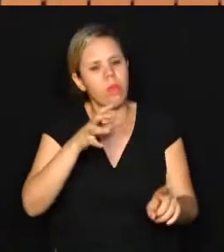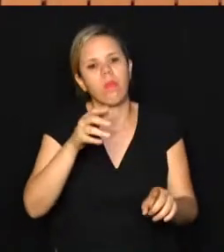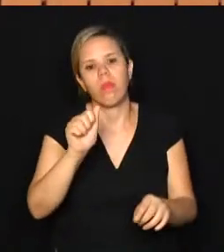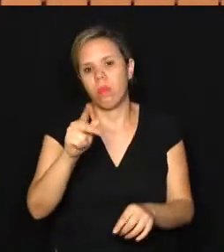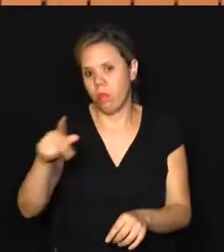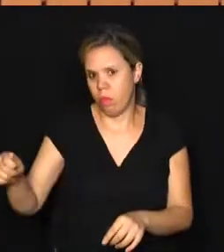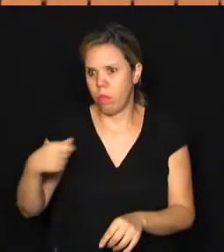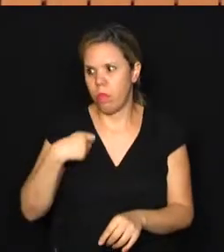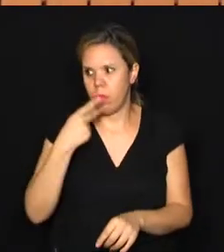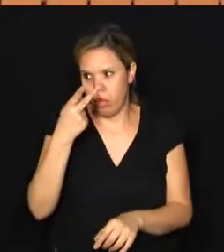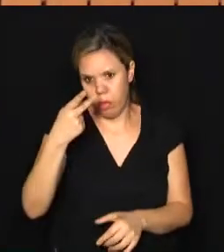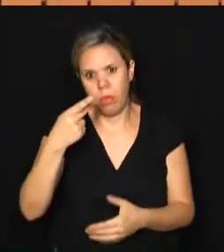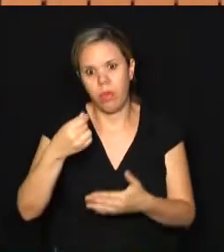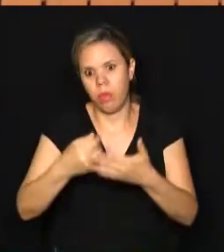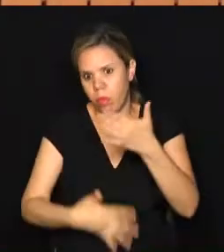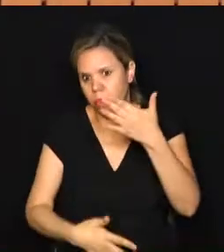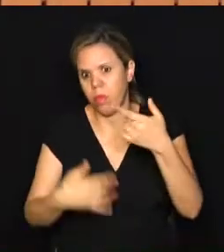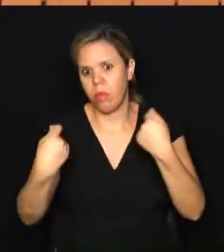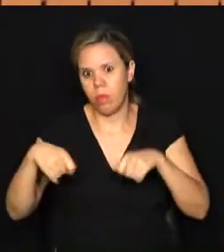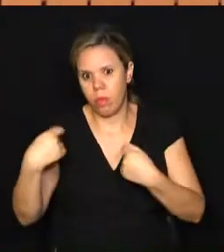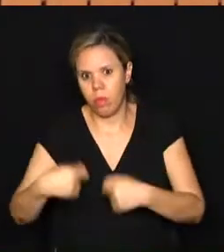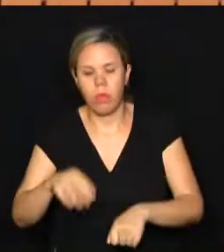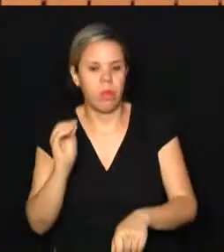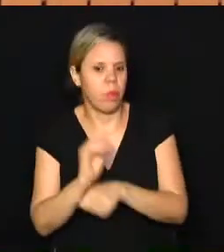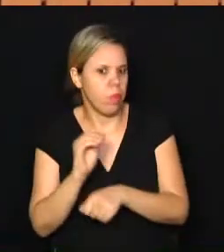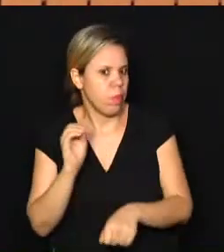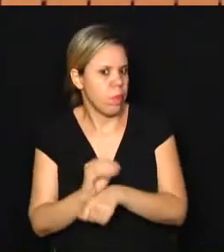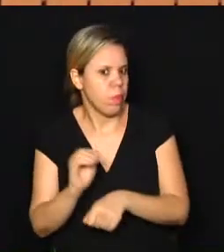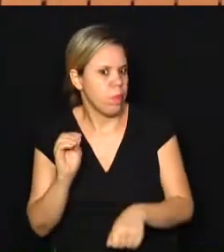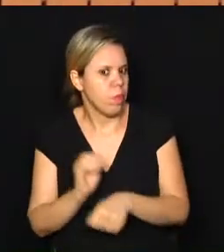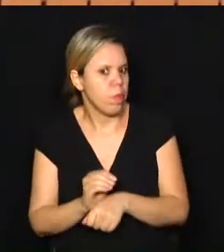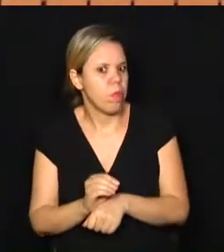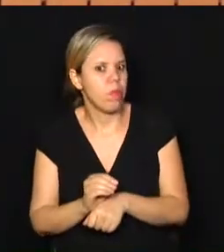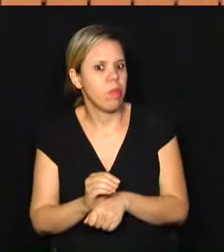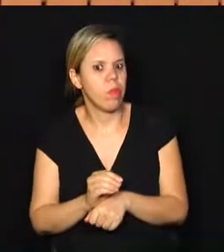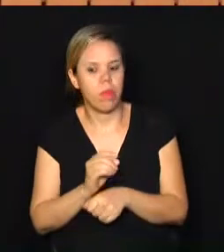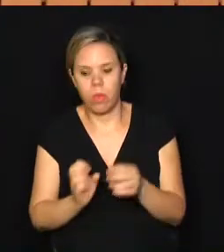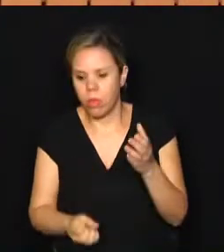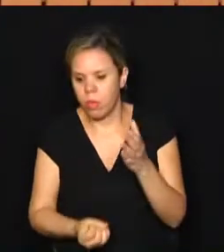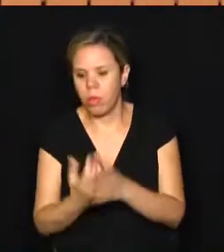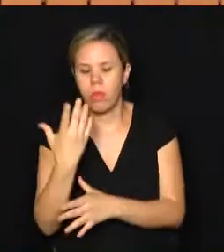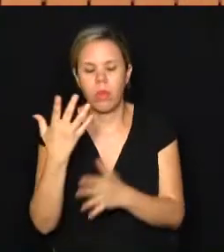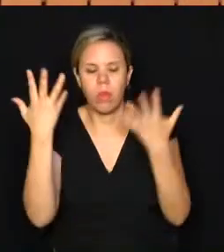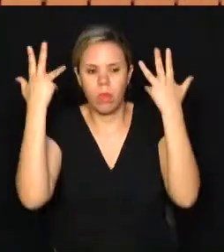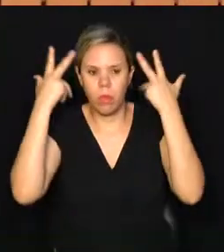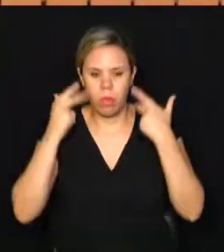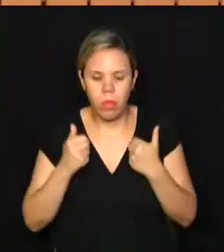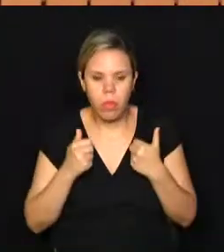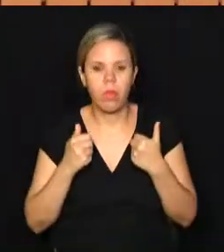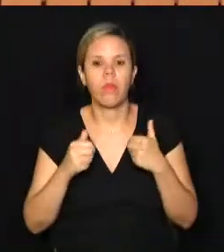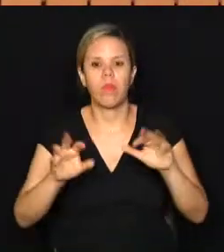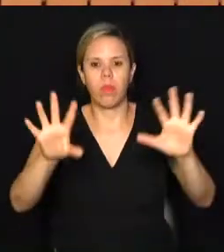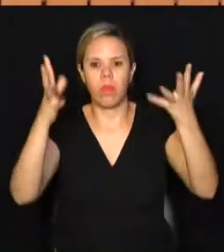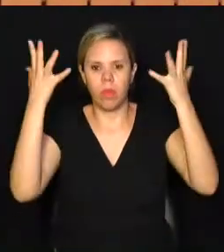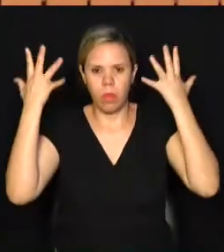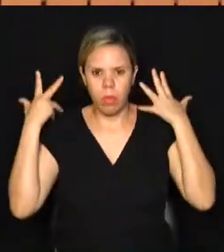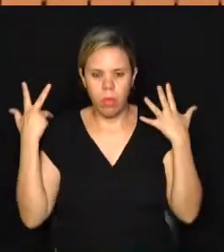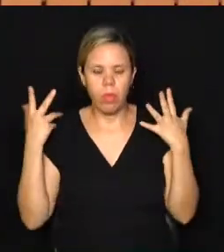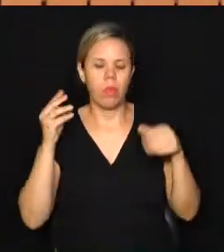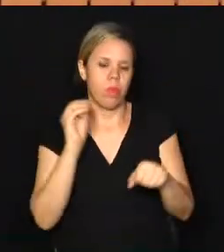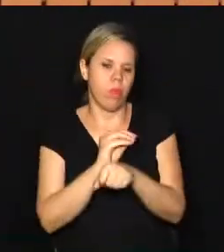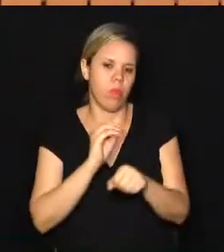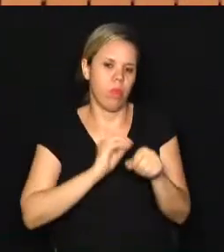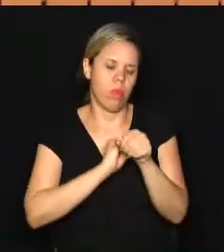aqui sobre a necessidade de preservar os fragmentos, a necessidade de preservar a vegetação,